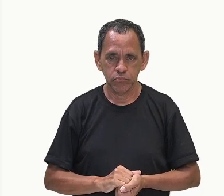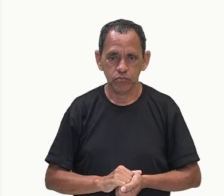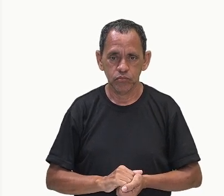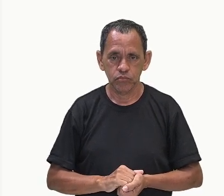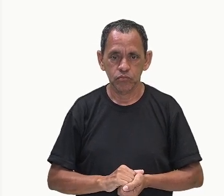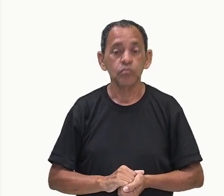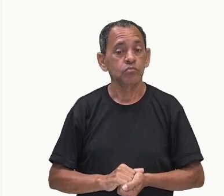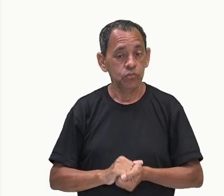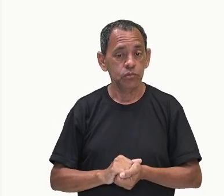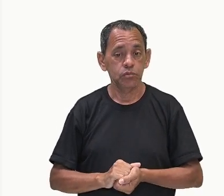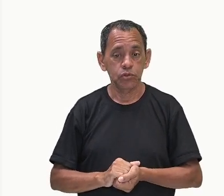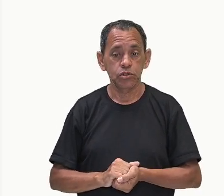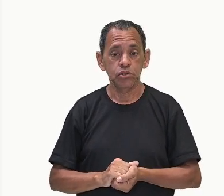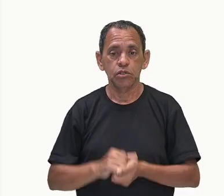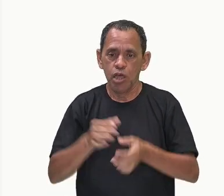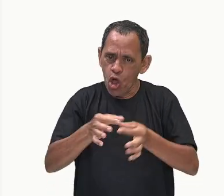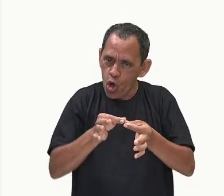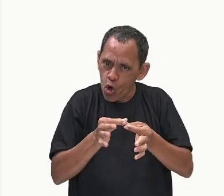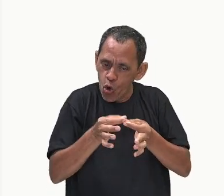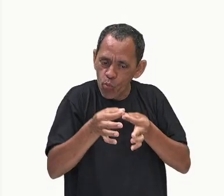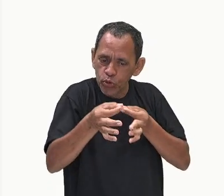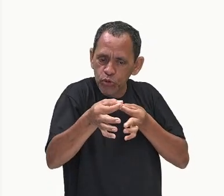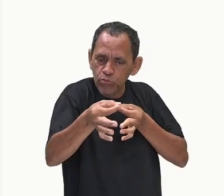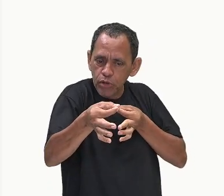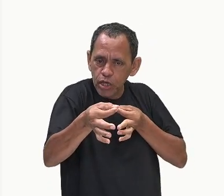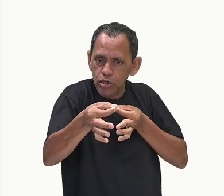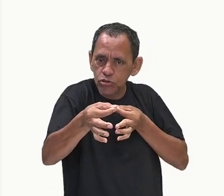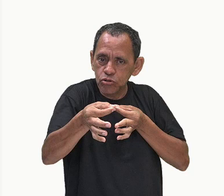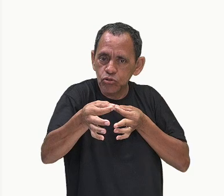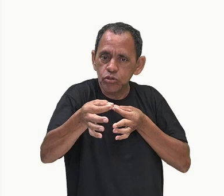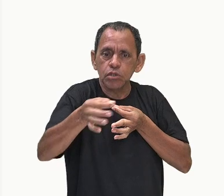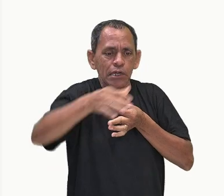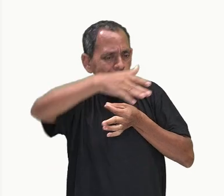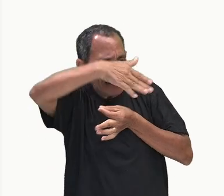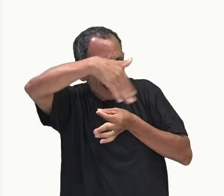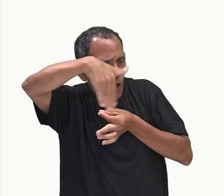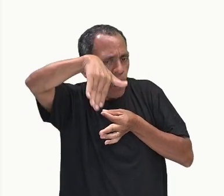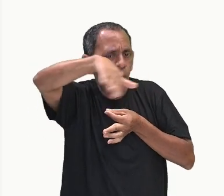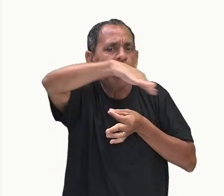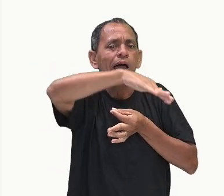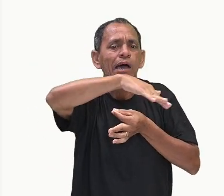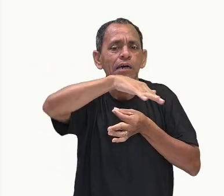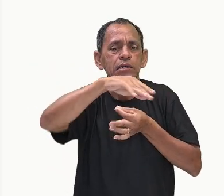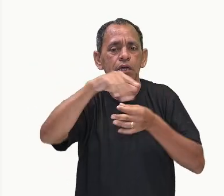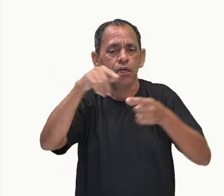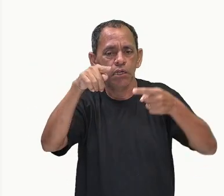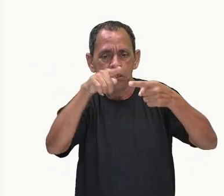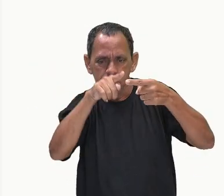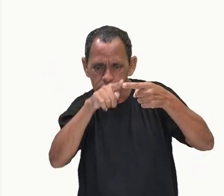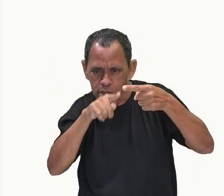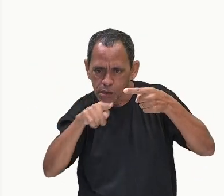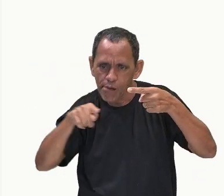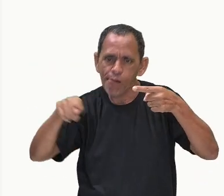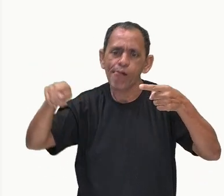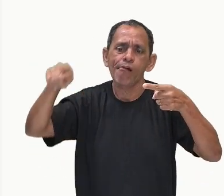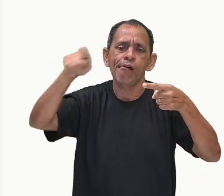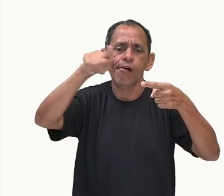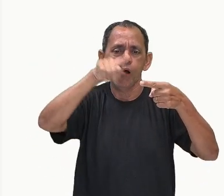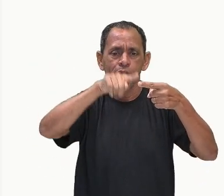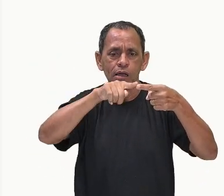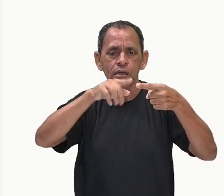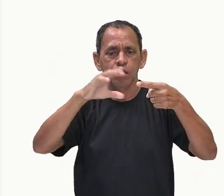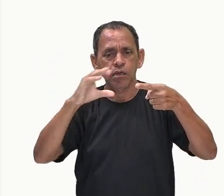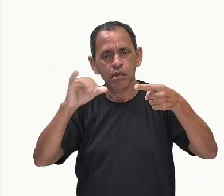comprimento da circunferência, tá? Então, como a gente curva,